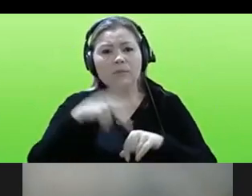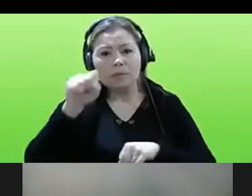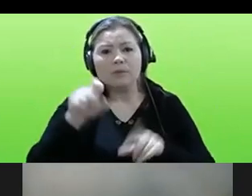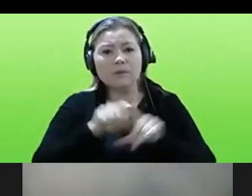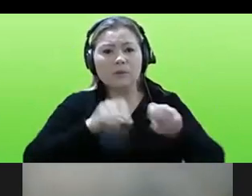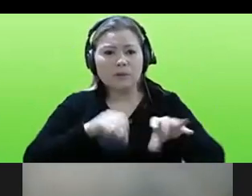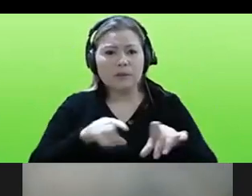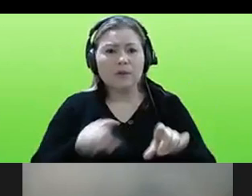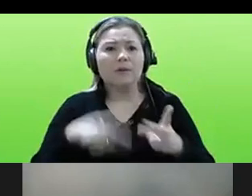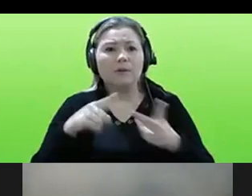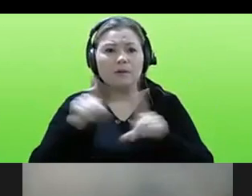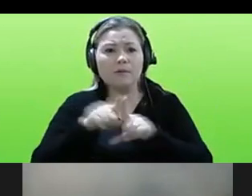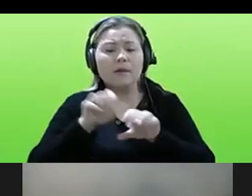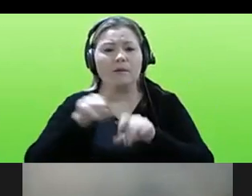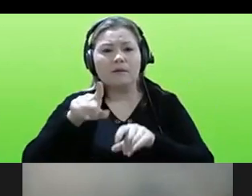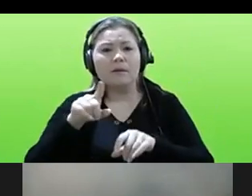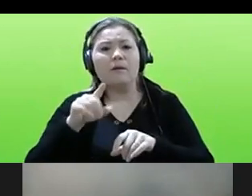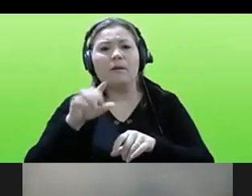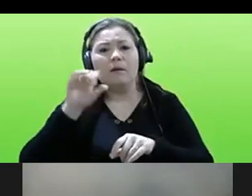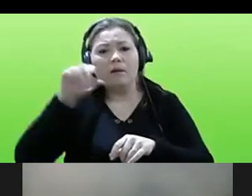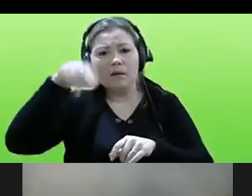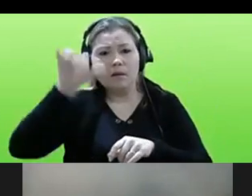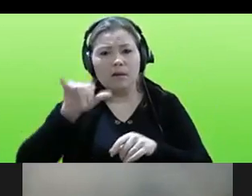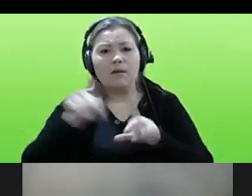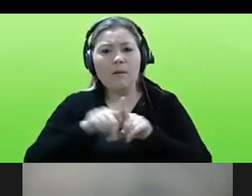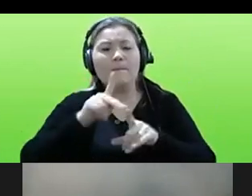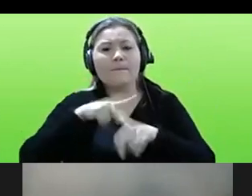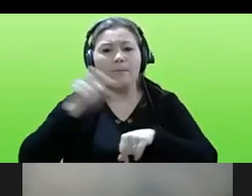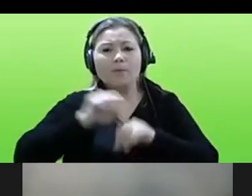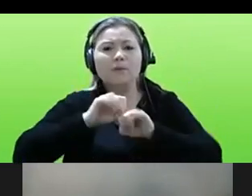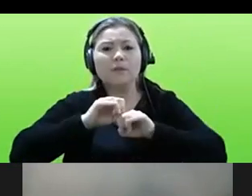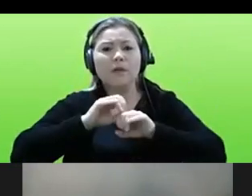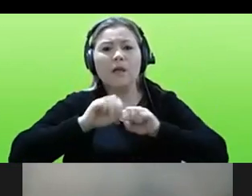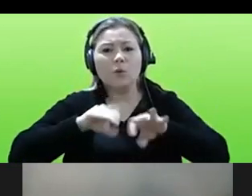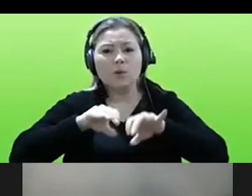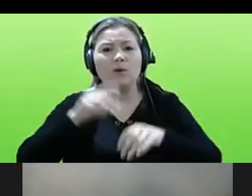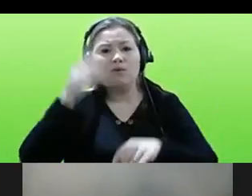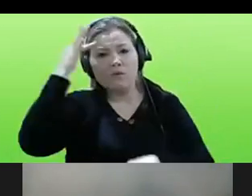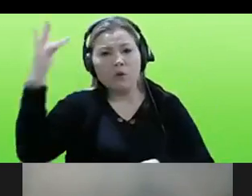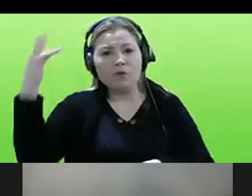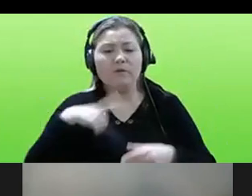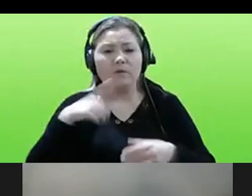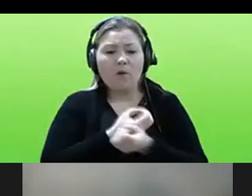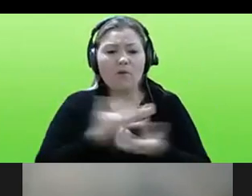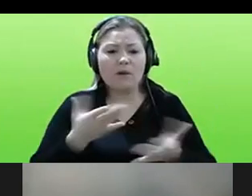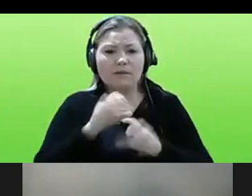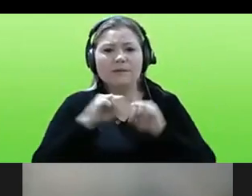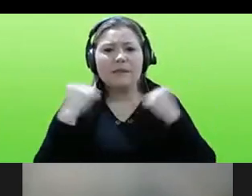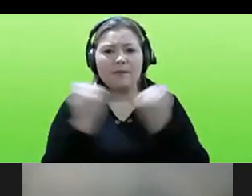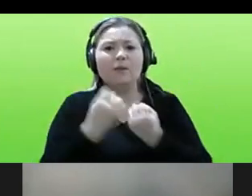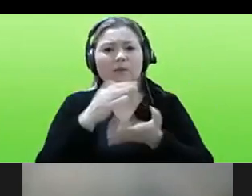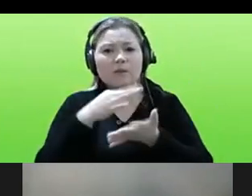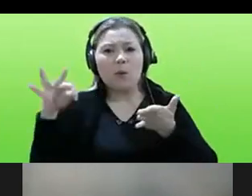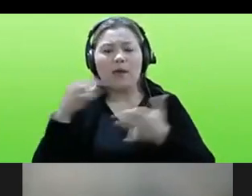do programa de pós-graduação em filosofia, temos oferecido esses seminários de teoria